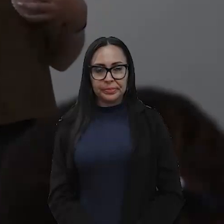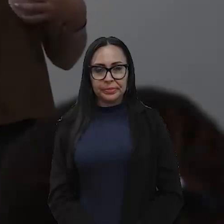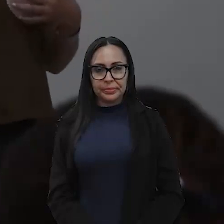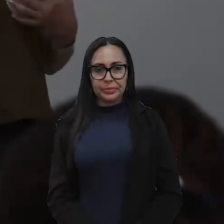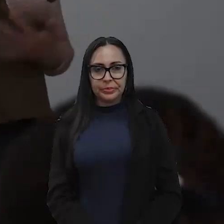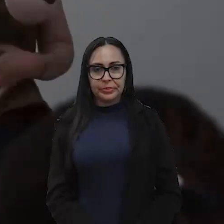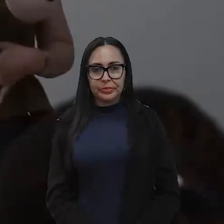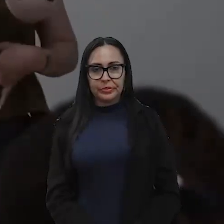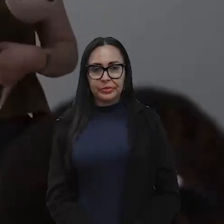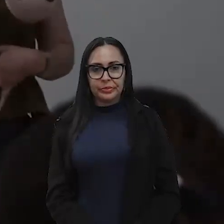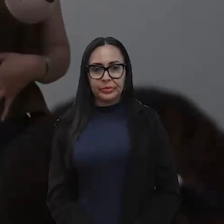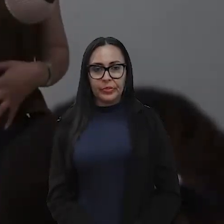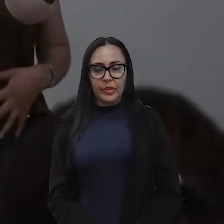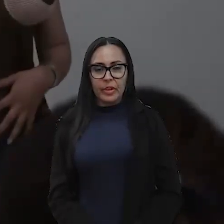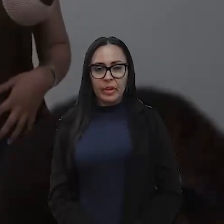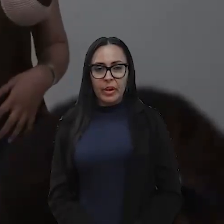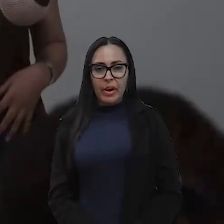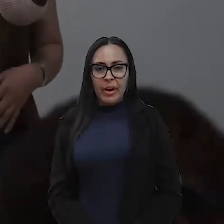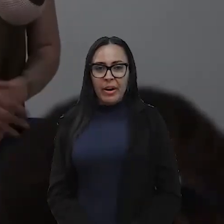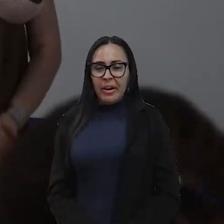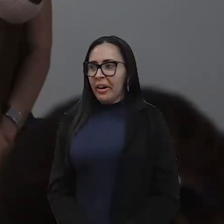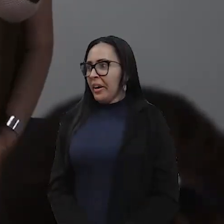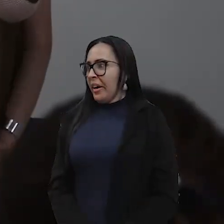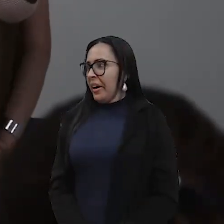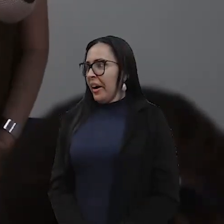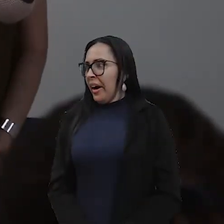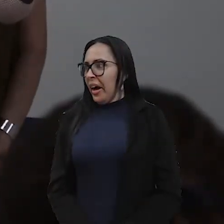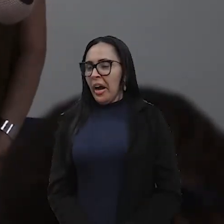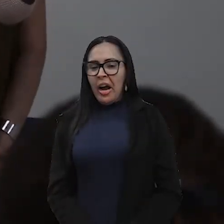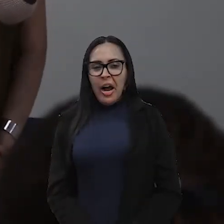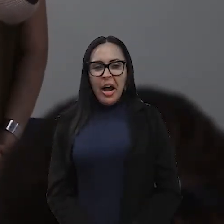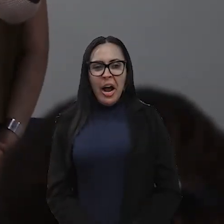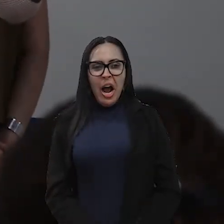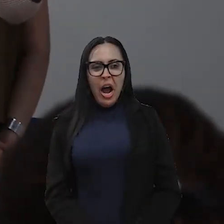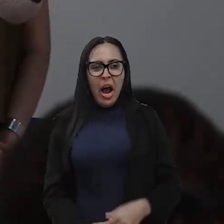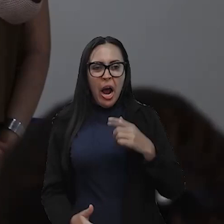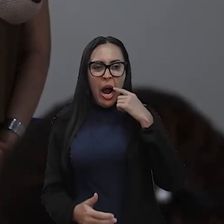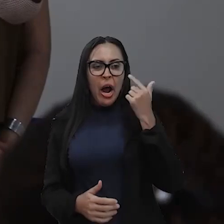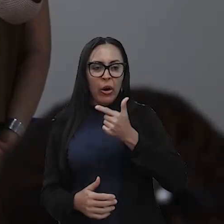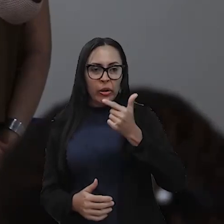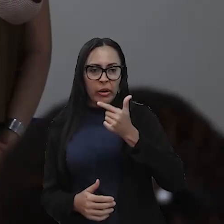O saquinho. Pra ver se o babado saiu do lugar. O segundo é...